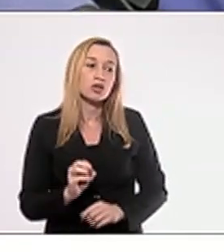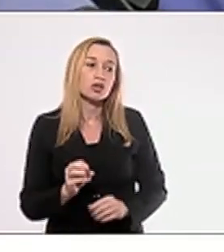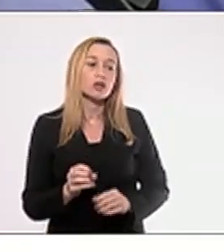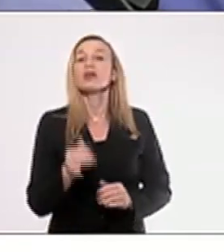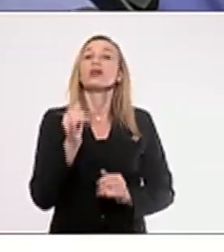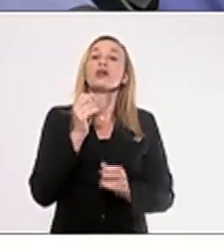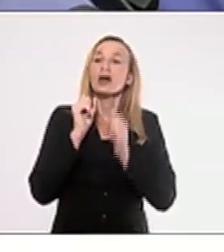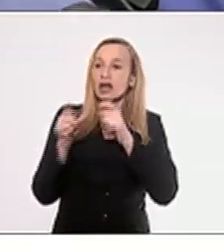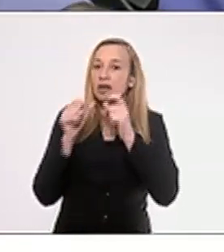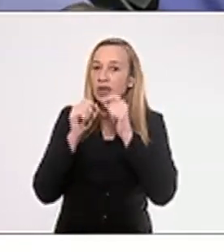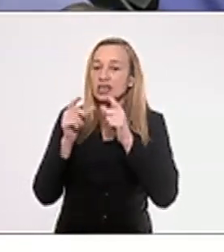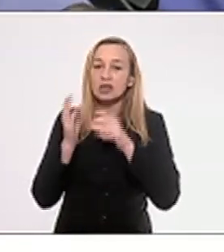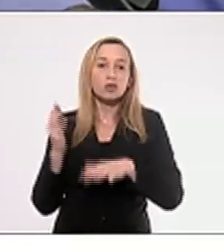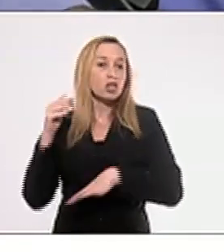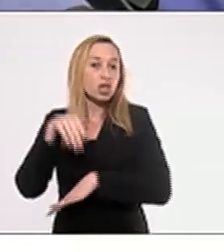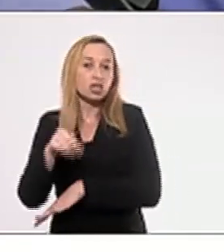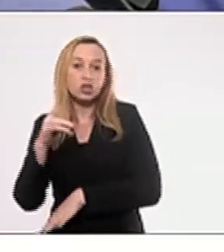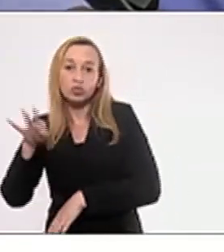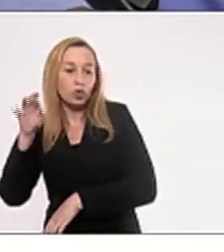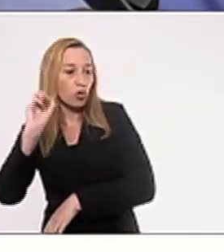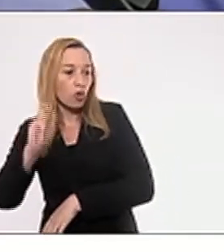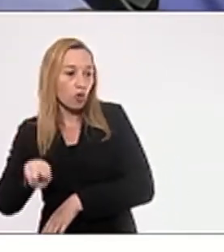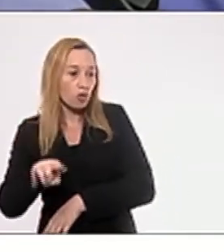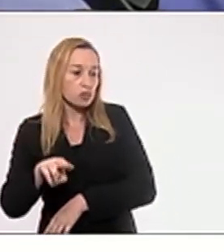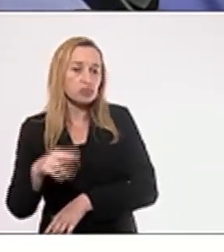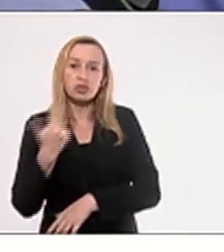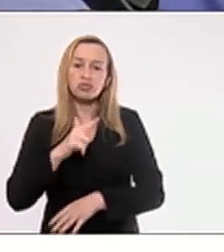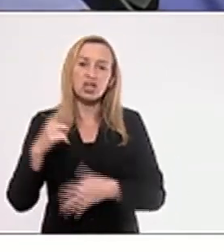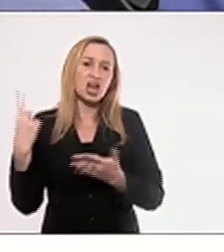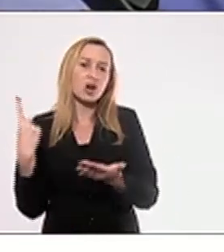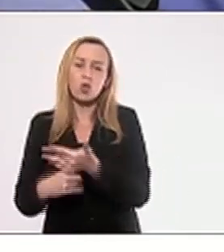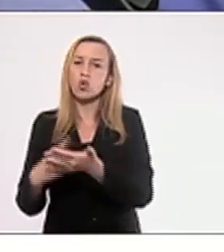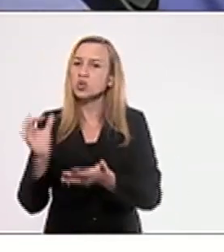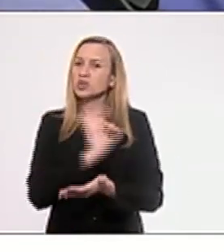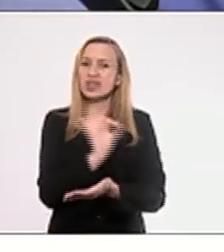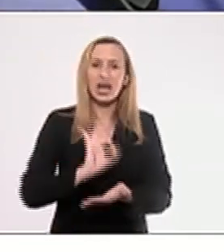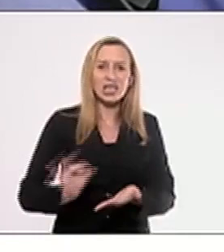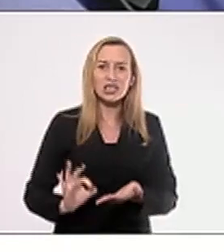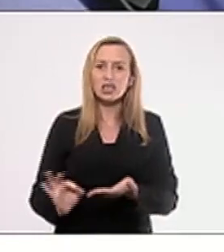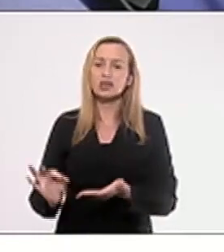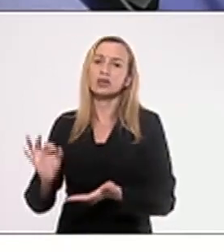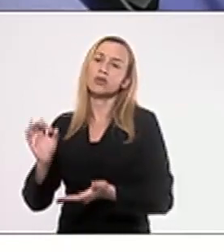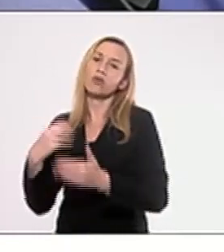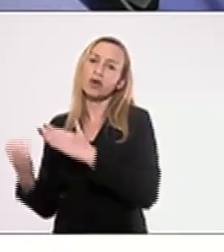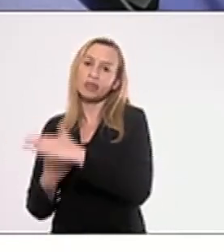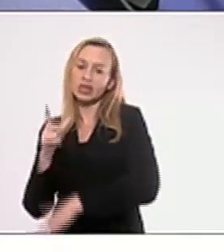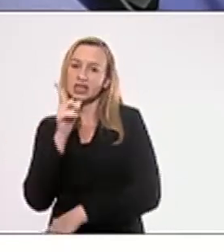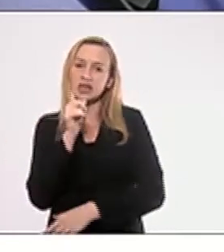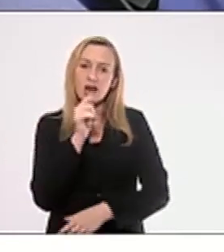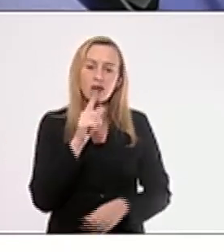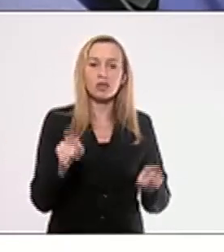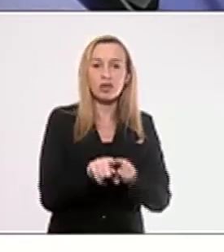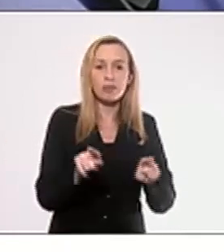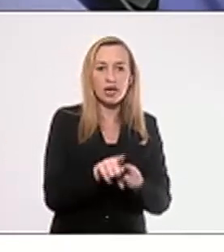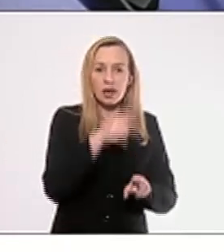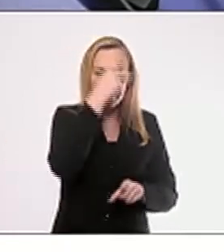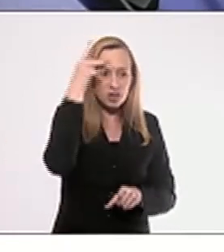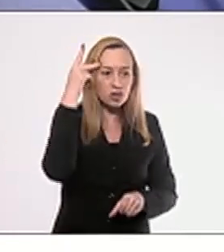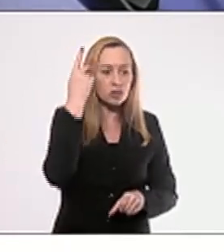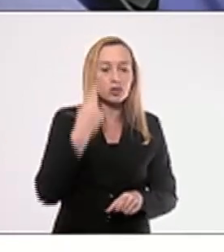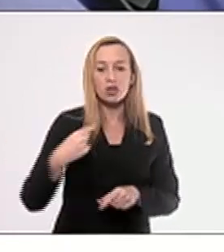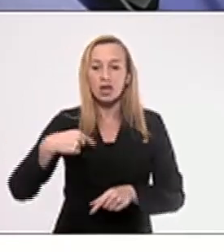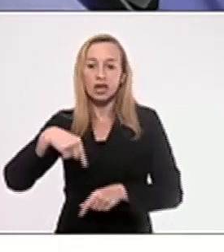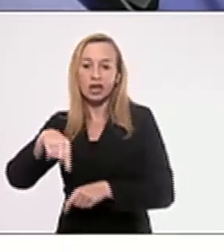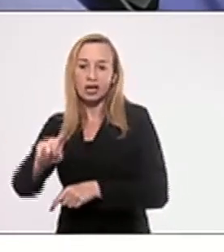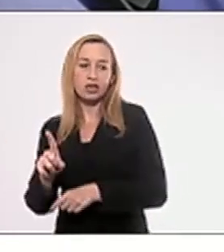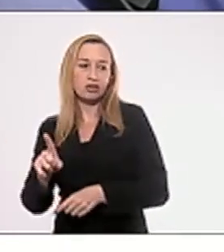pelo PROCON, que a gente não consegue dar tratativa, não há um acordo da SEDAI com o consumidor. Esse procedimento é encaminhado ao jurídico do